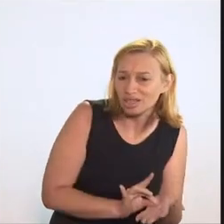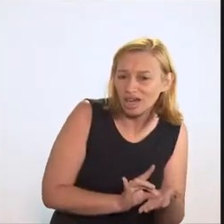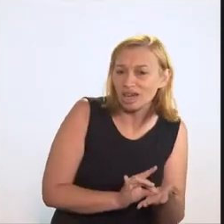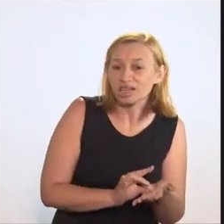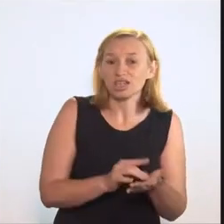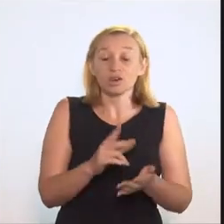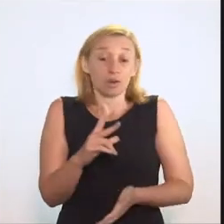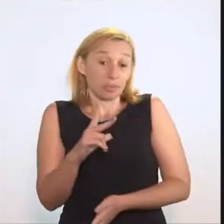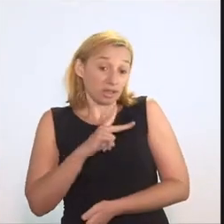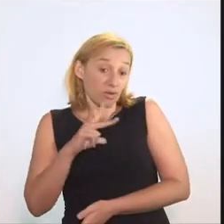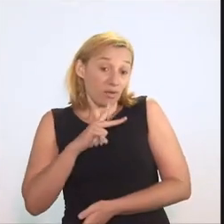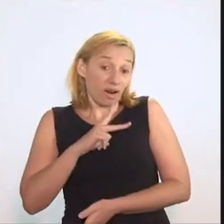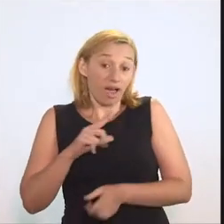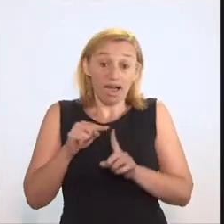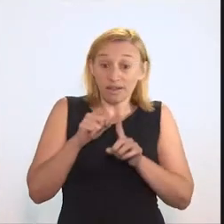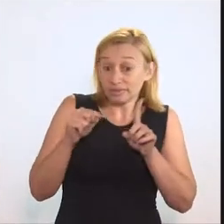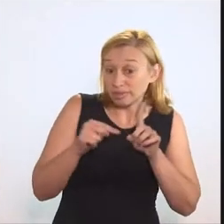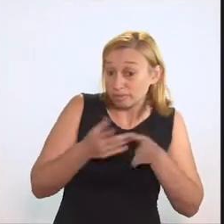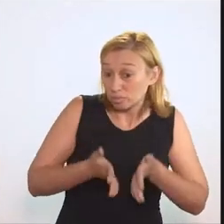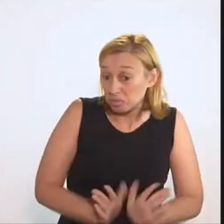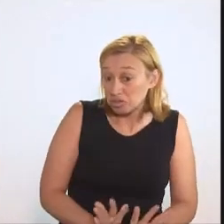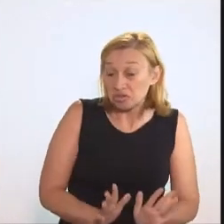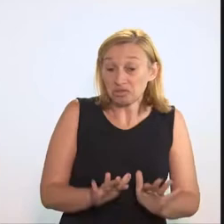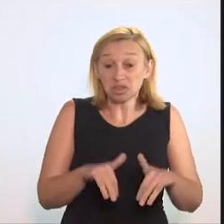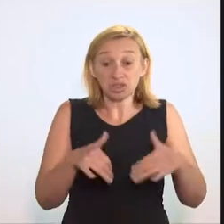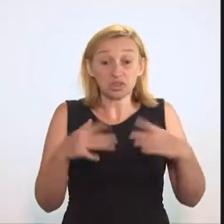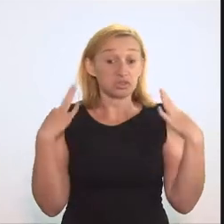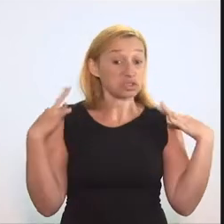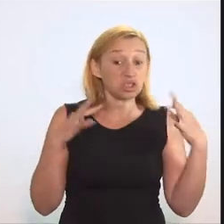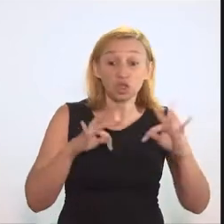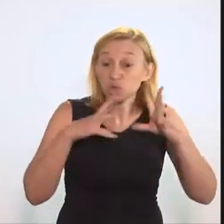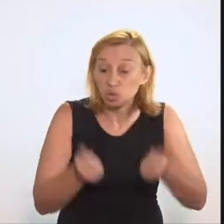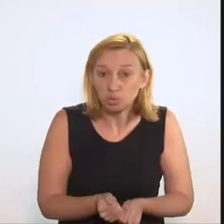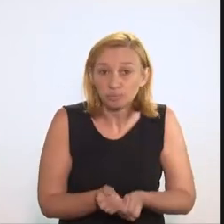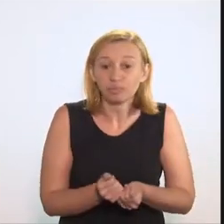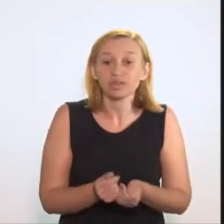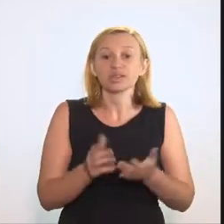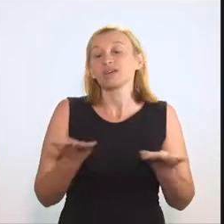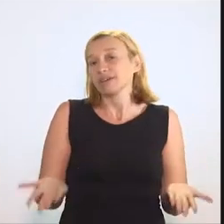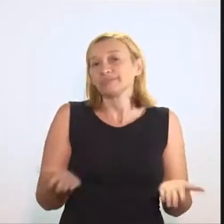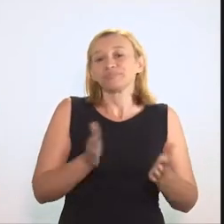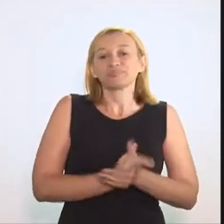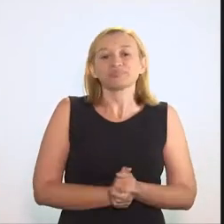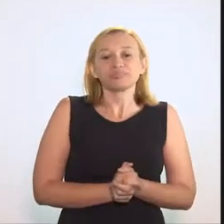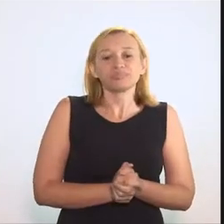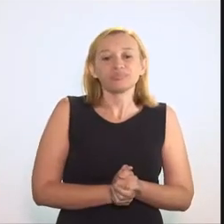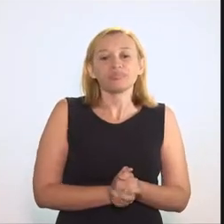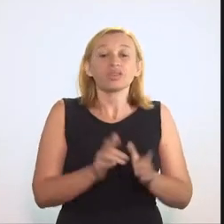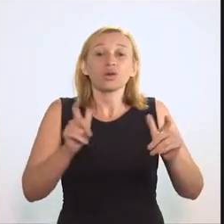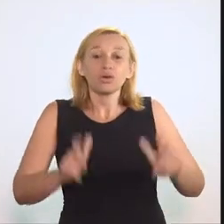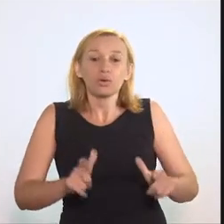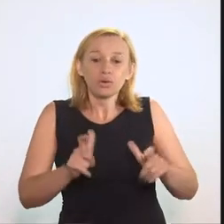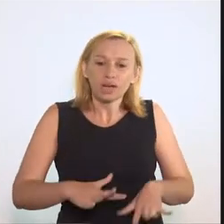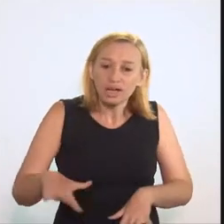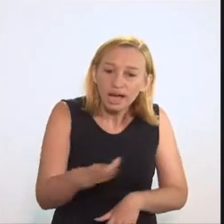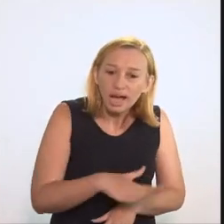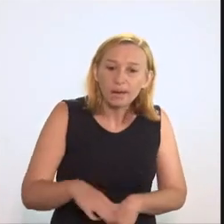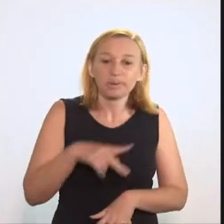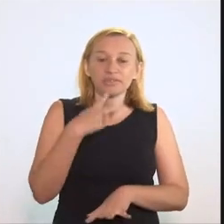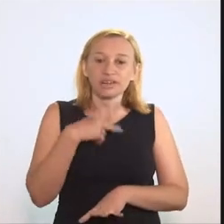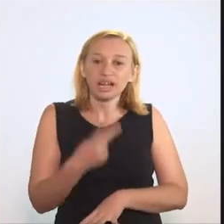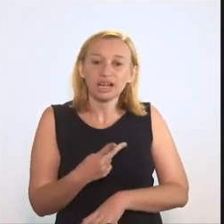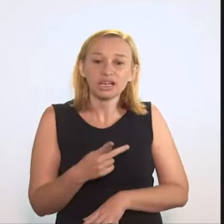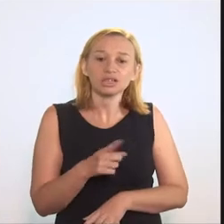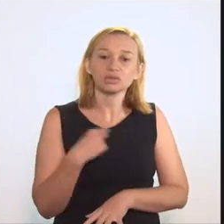atualidade, questões pessoais, maternidade, política, enfim. A gente fala sobre tudo. E o Calo era esse, era o espaço para a gente